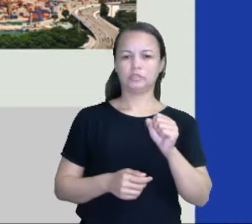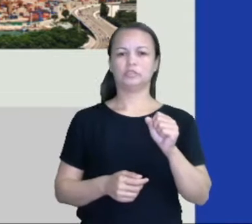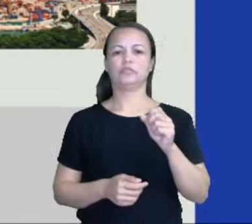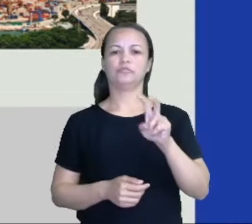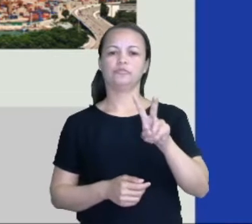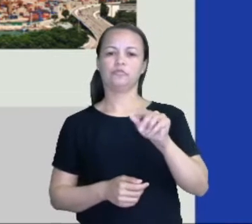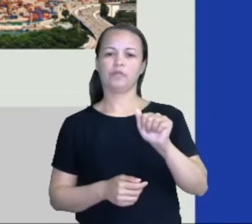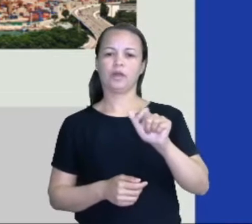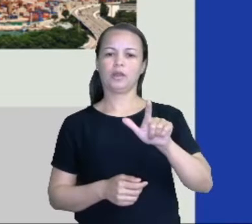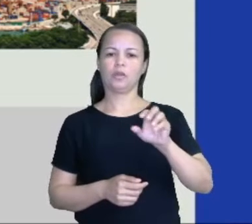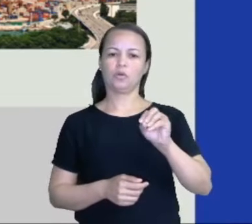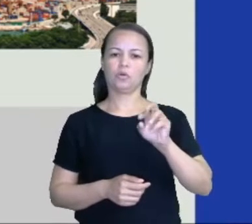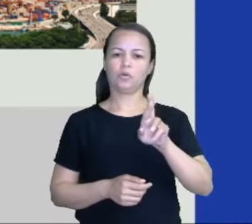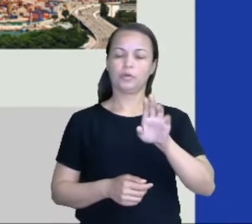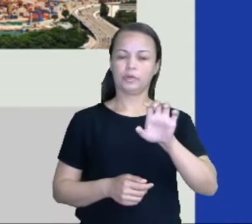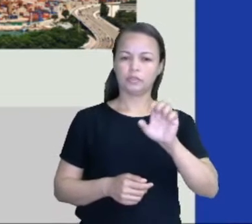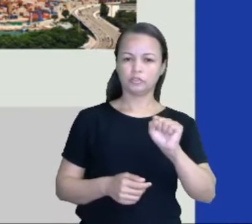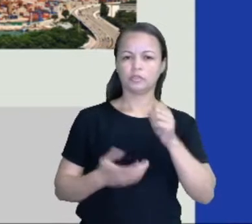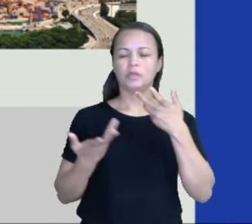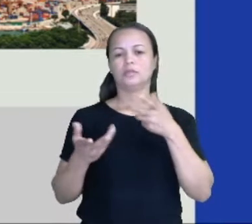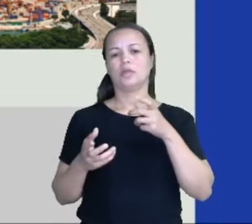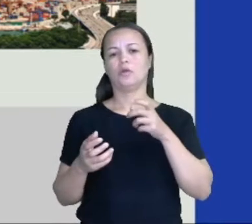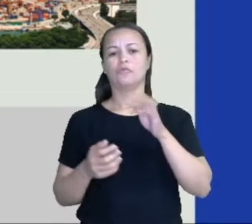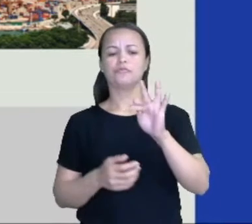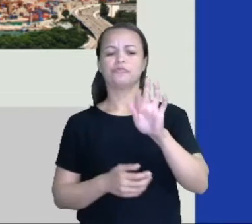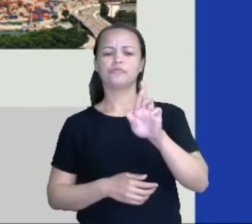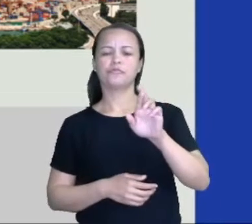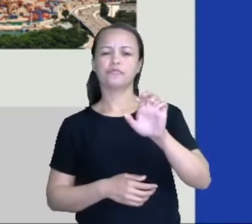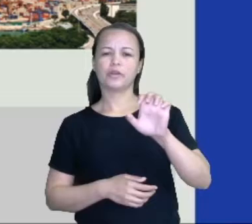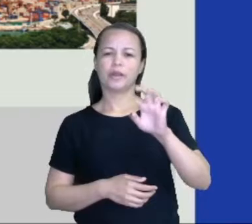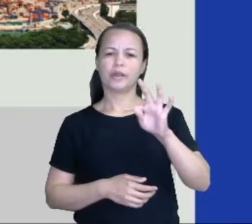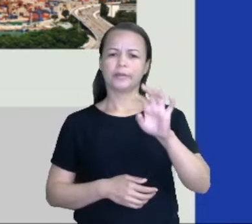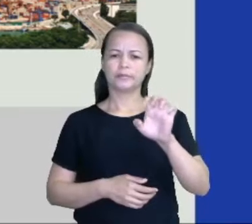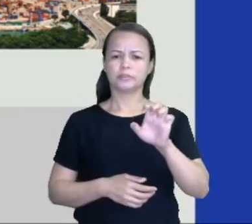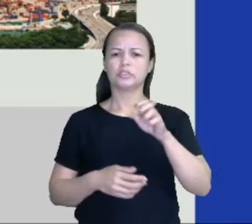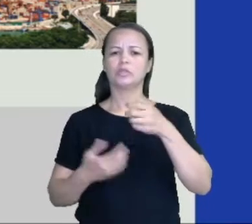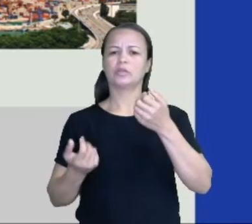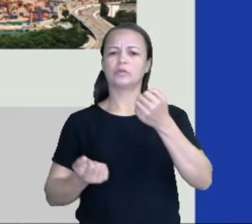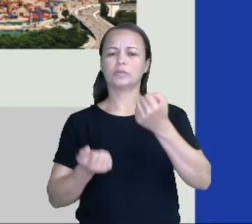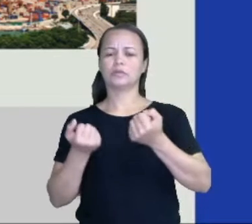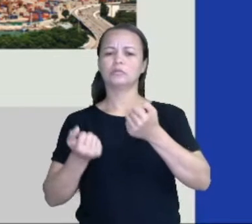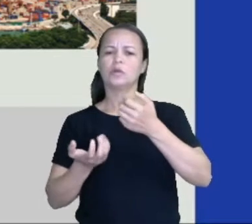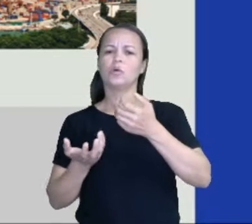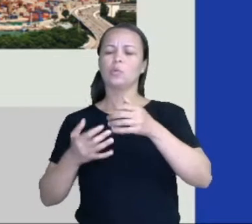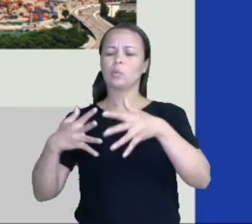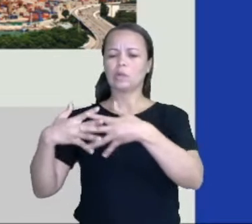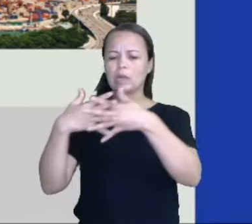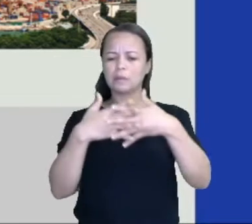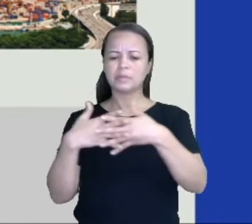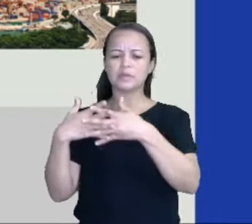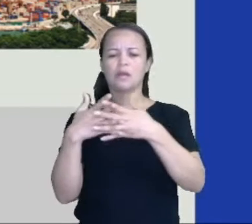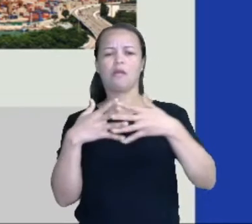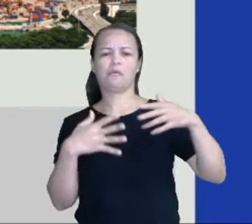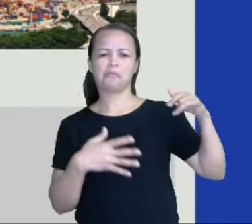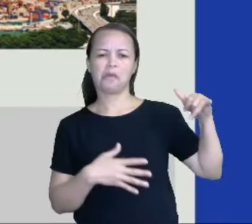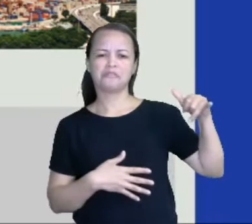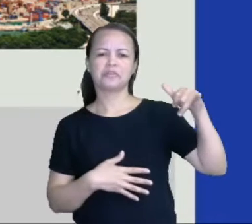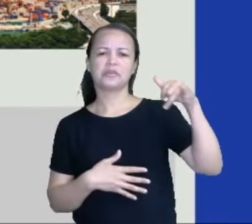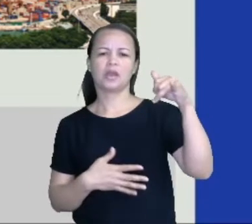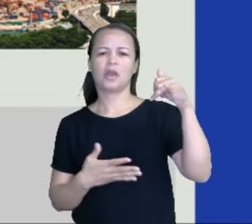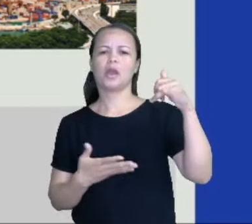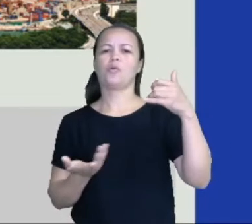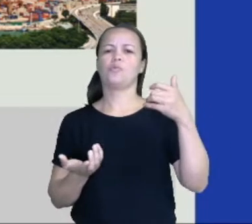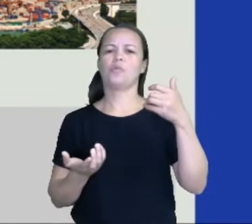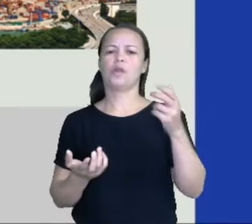o transporte através de um meio de transporte, seja ele um caminhão, um avião,